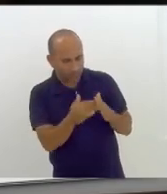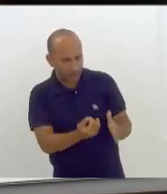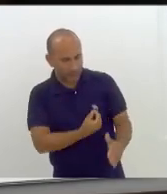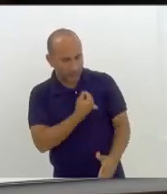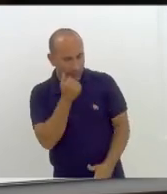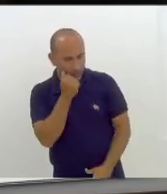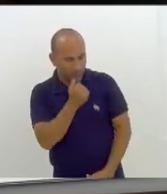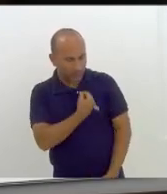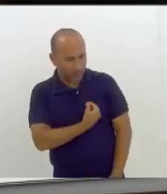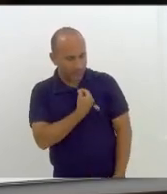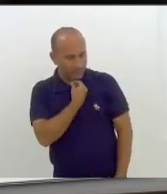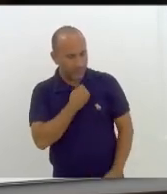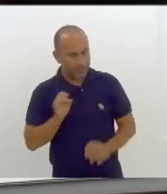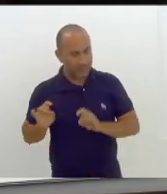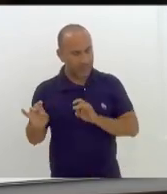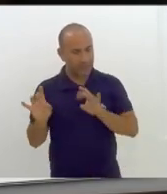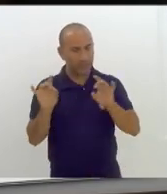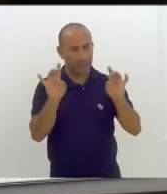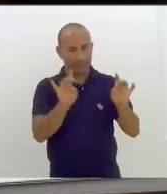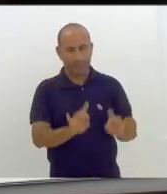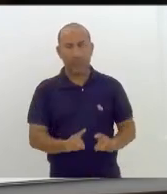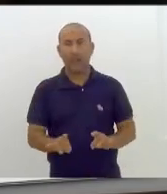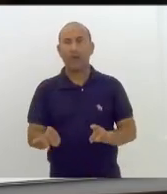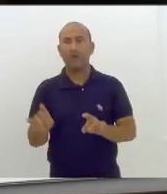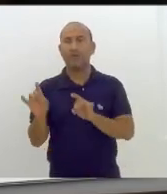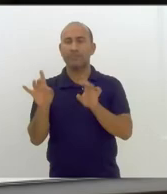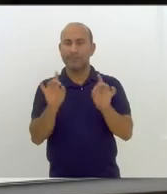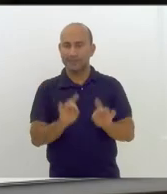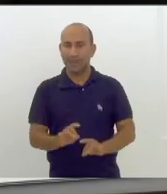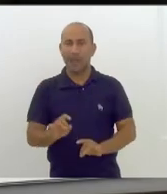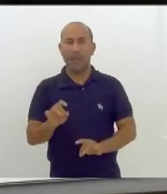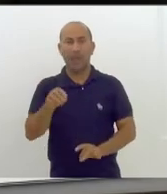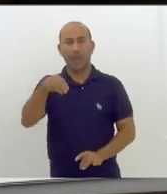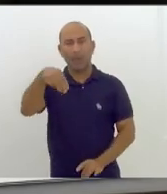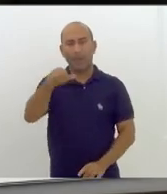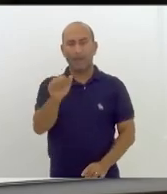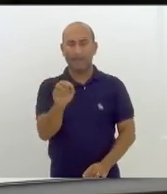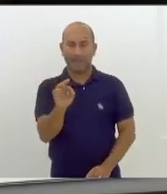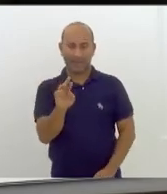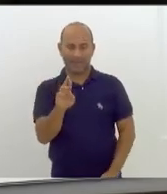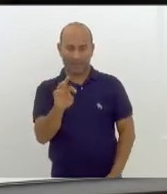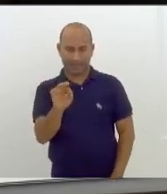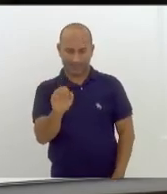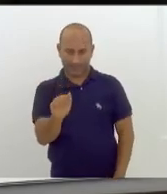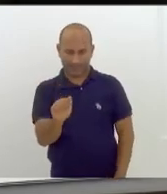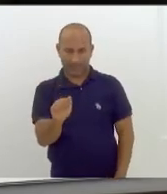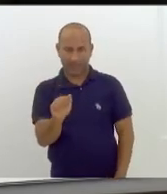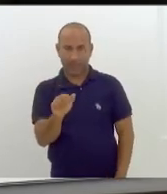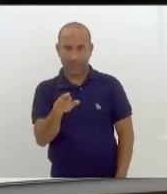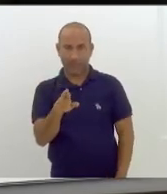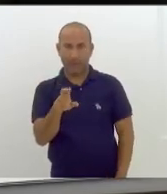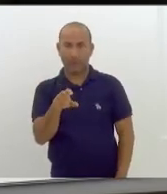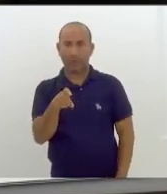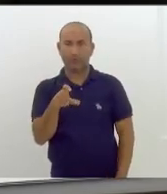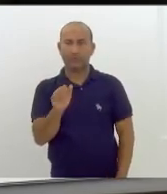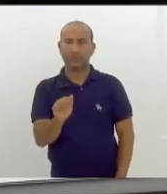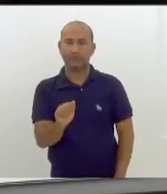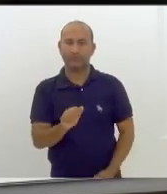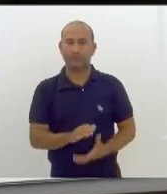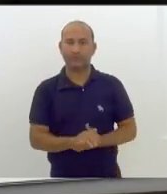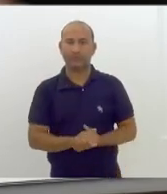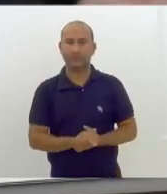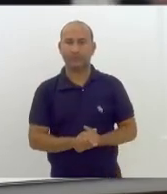presentes, especialmente a deputada Marta Rocha, a doutora Adriana, a doutora Juliana, a